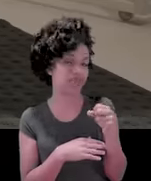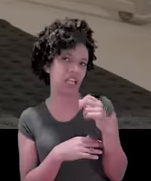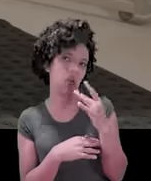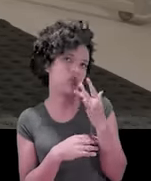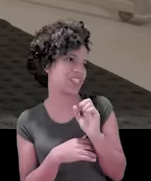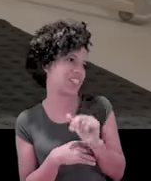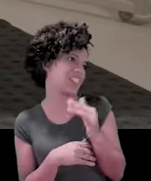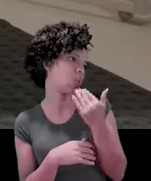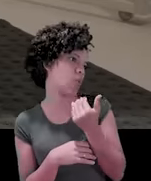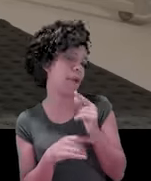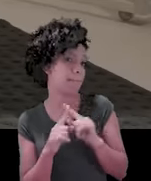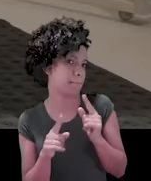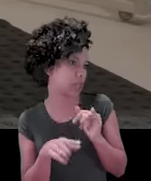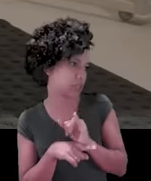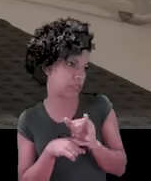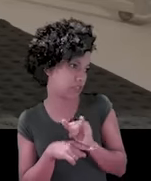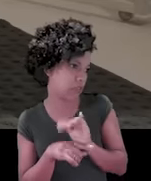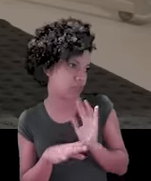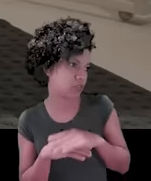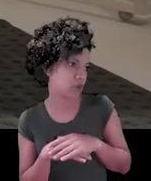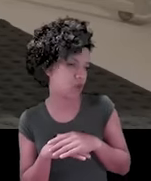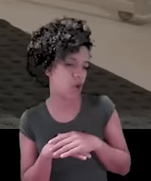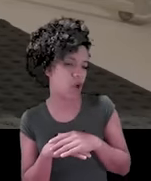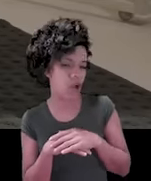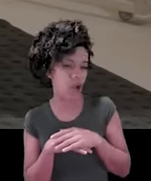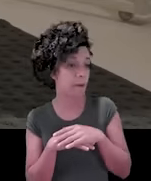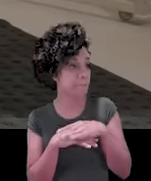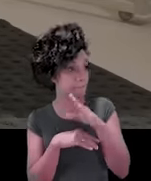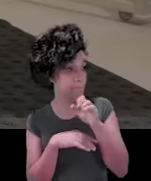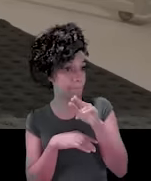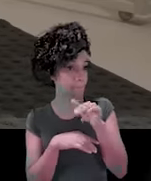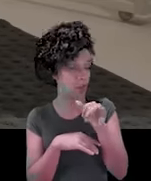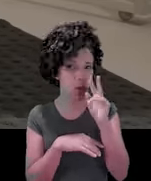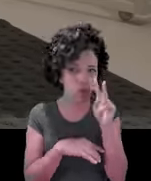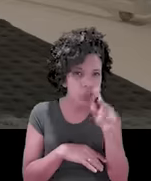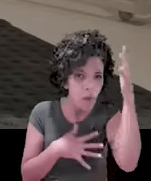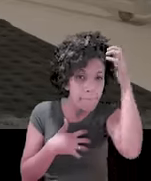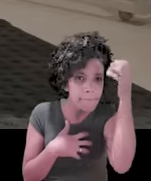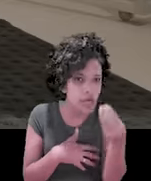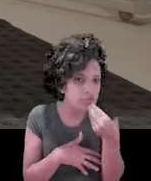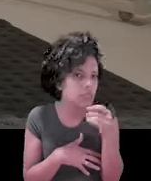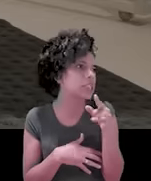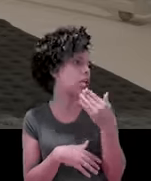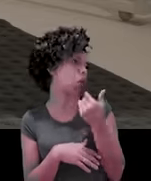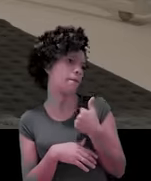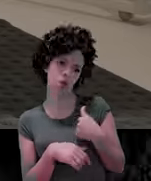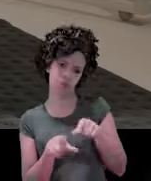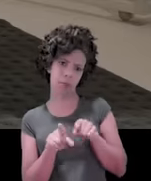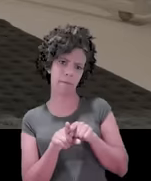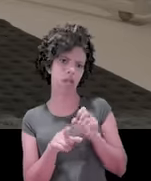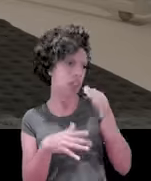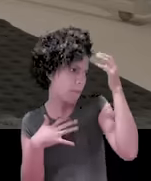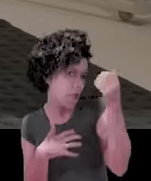que eu não sei se dá para comer mas essa foi uma sacada eu o breu eu vi que tomar café comigo você é meu pão eu como